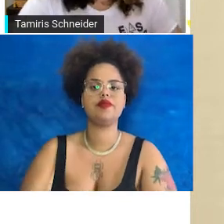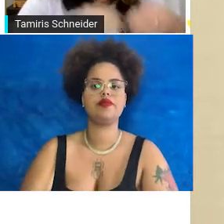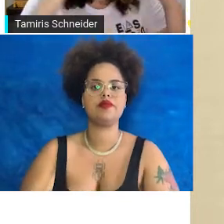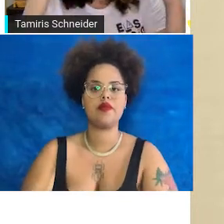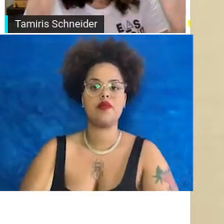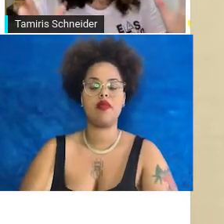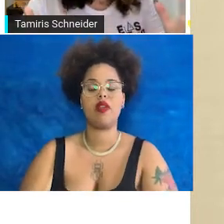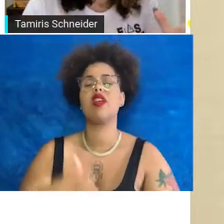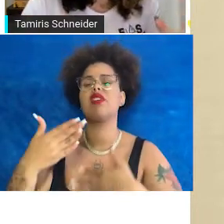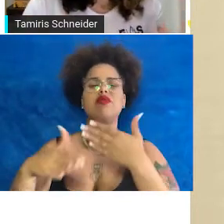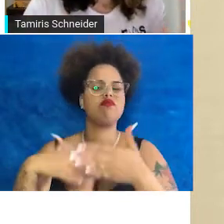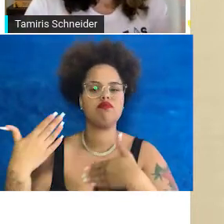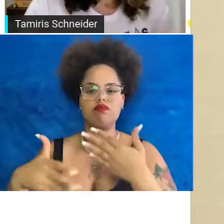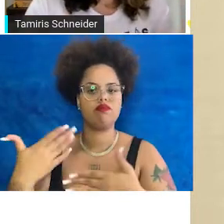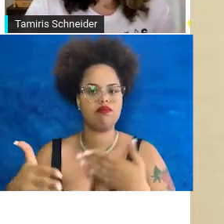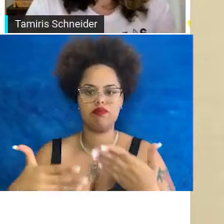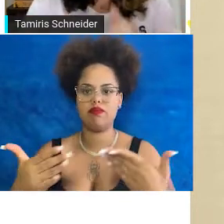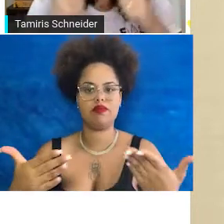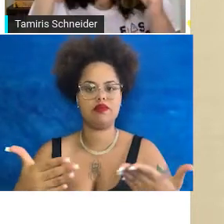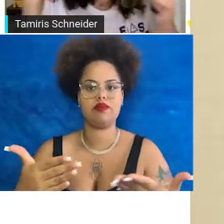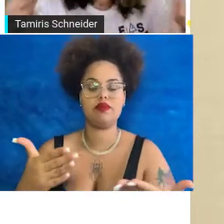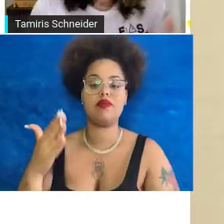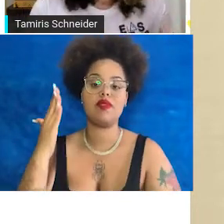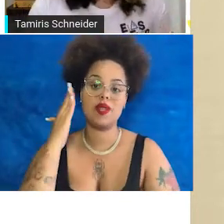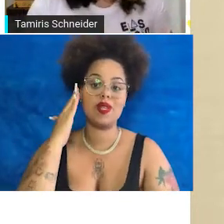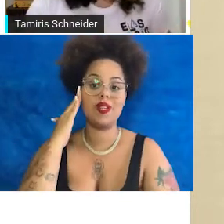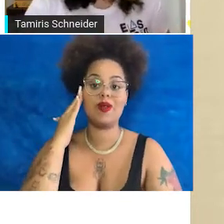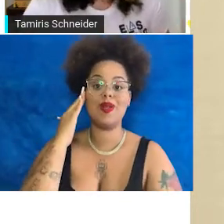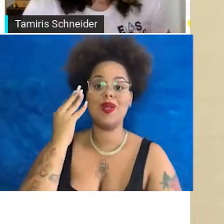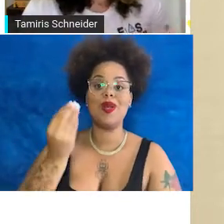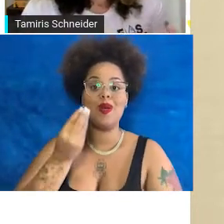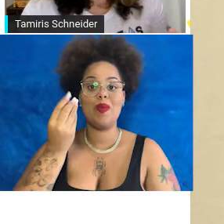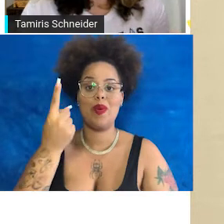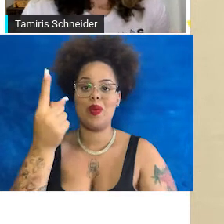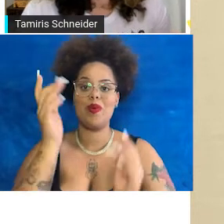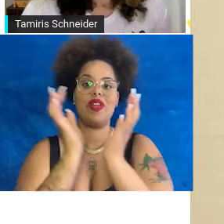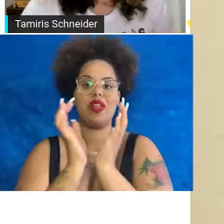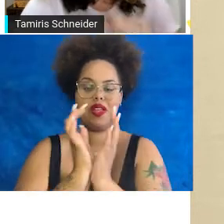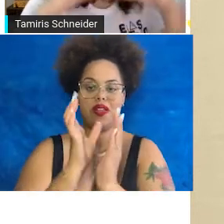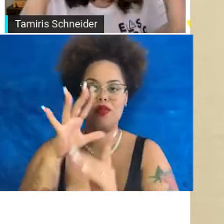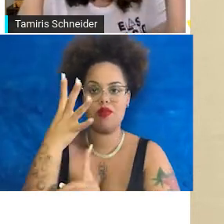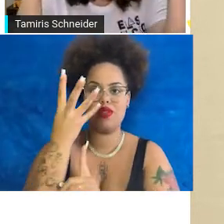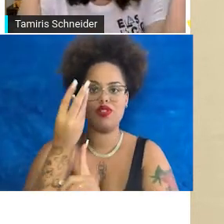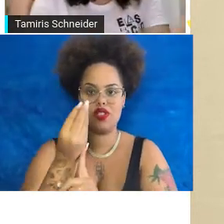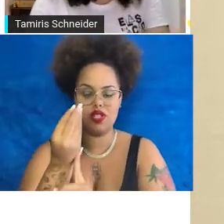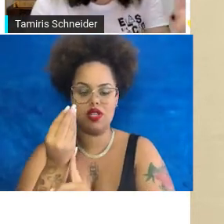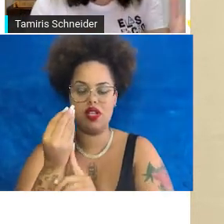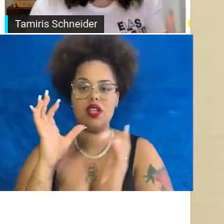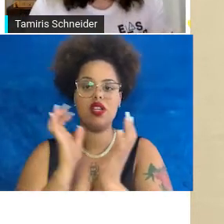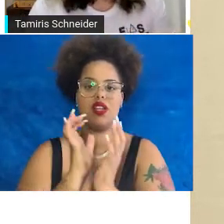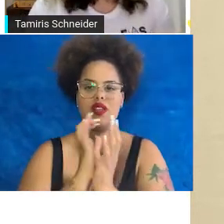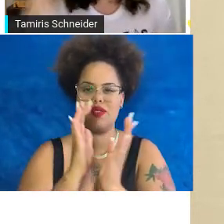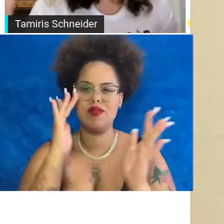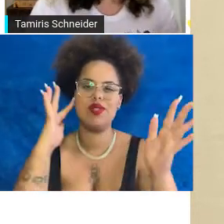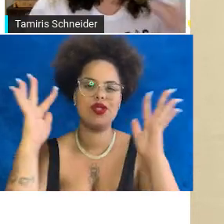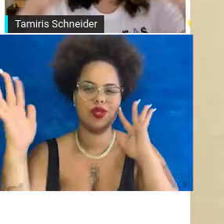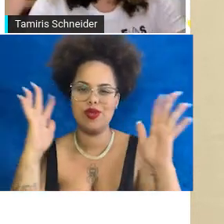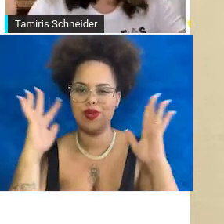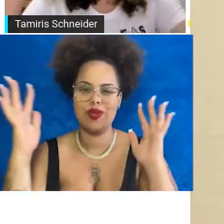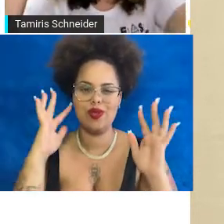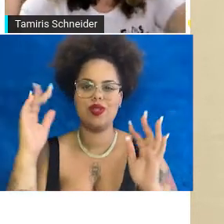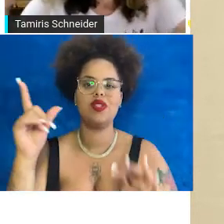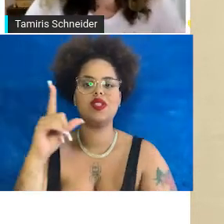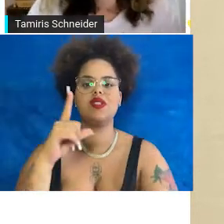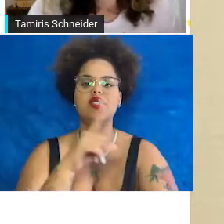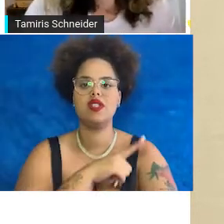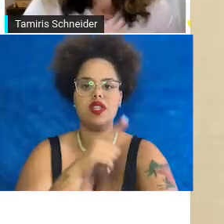Bom, passado tudo isso, sabido como é uma equipe de arte, uma equipe de sonhos, né? A gente tem um